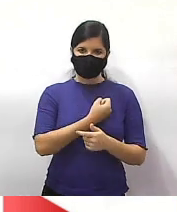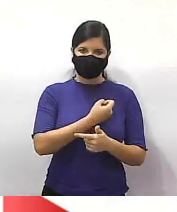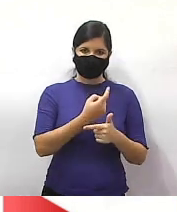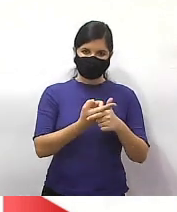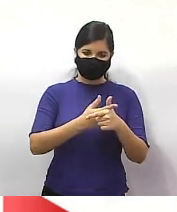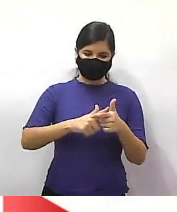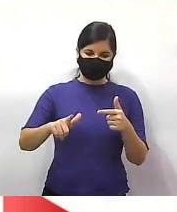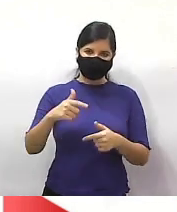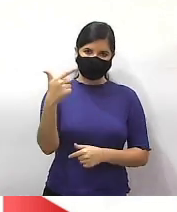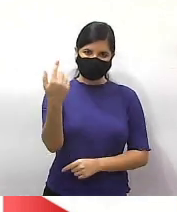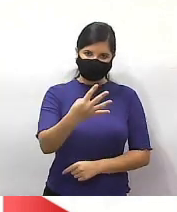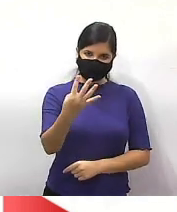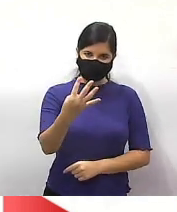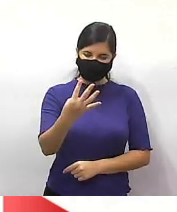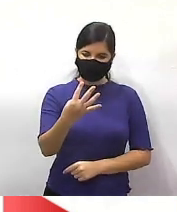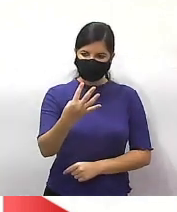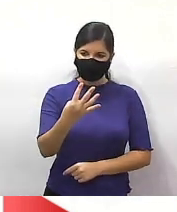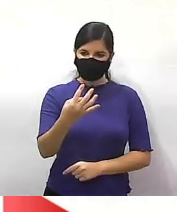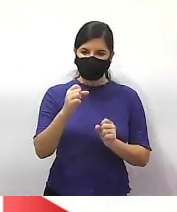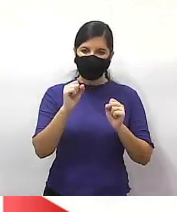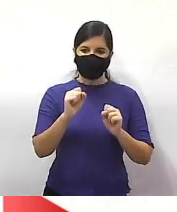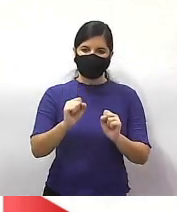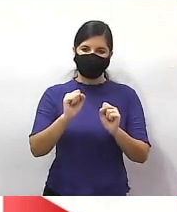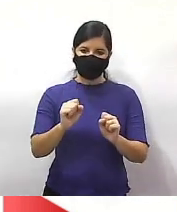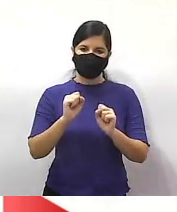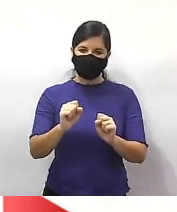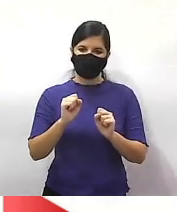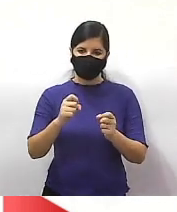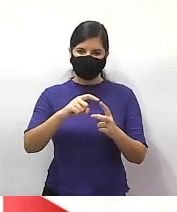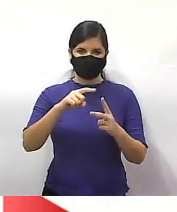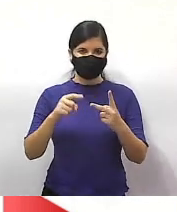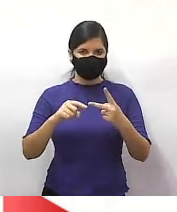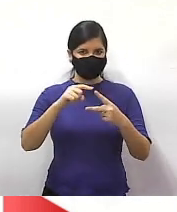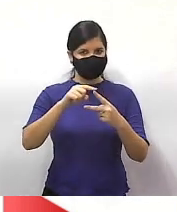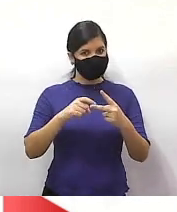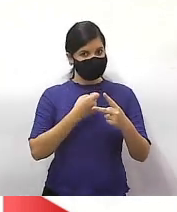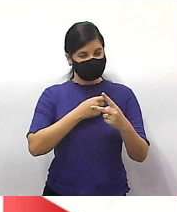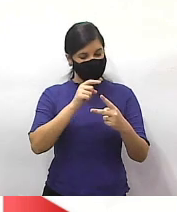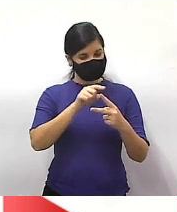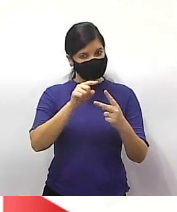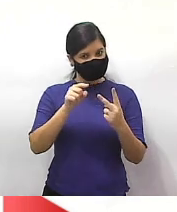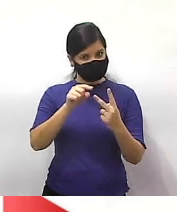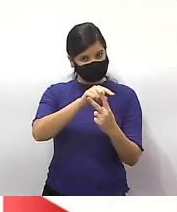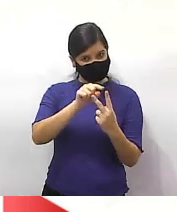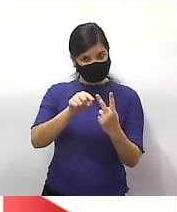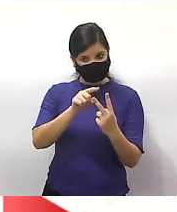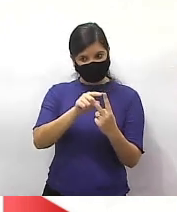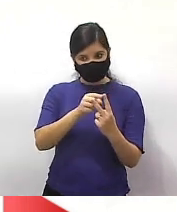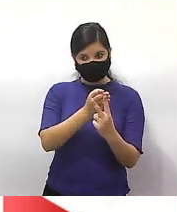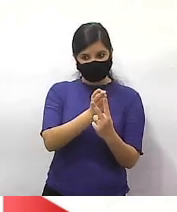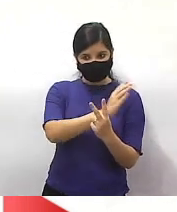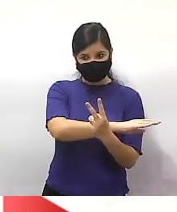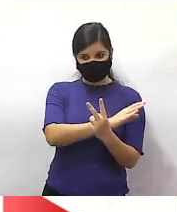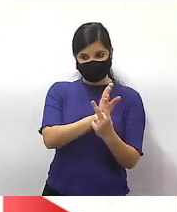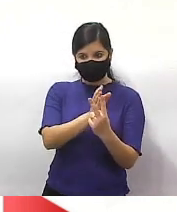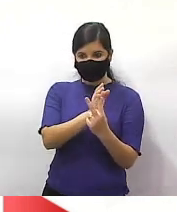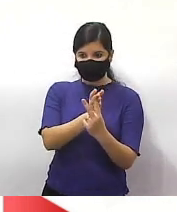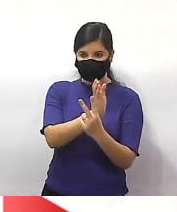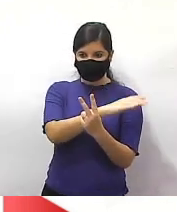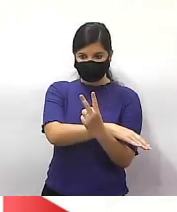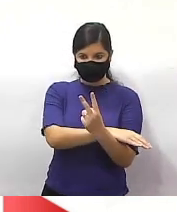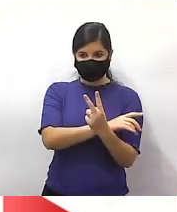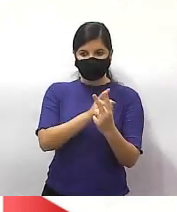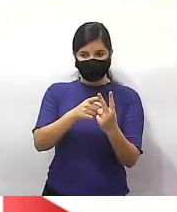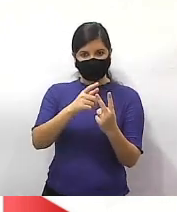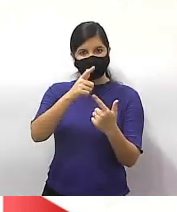4, esse número tem que ser formado por 2 algarismos da direita, aqueles últimos lá, que